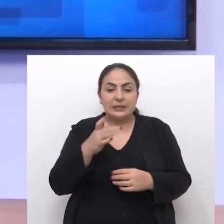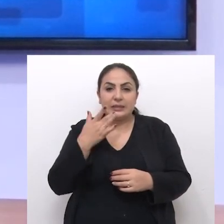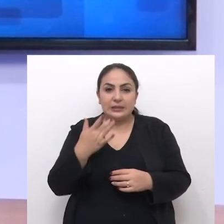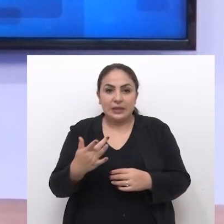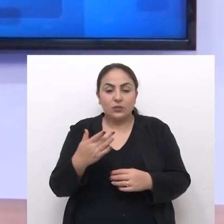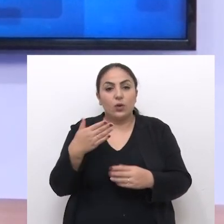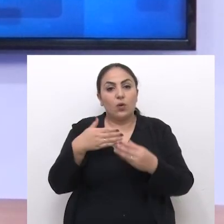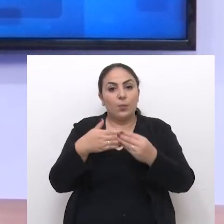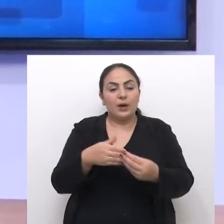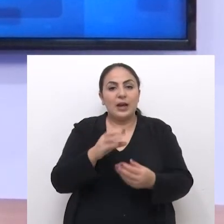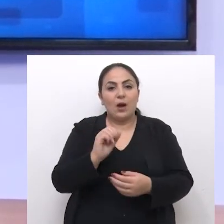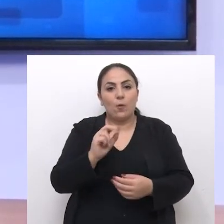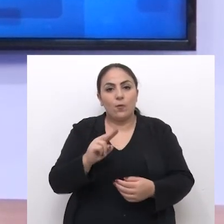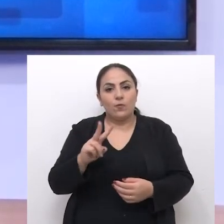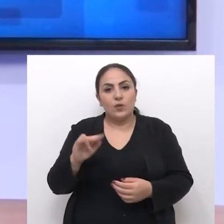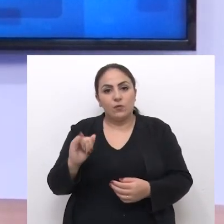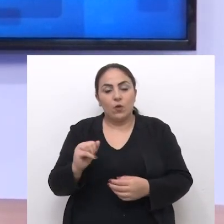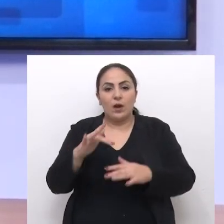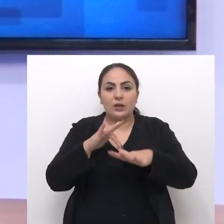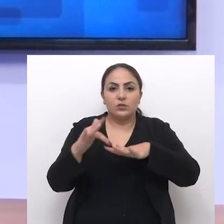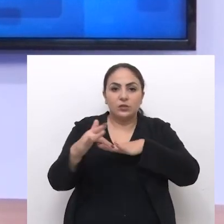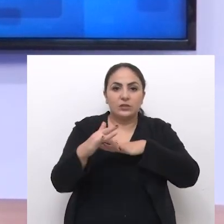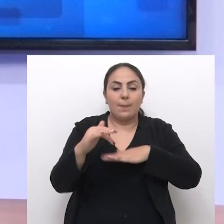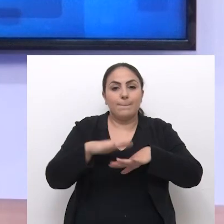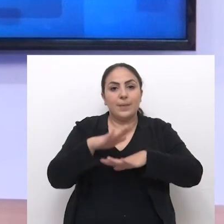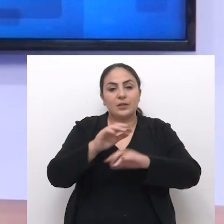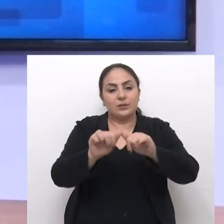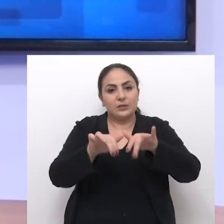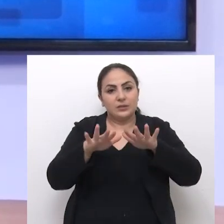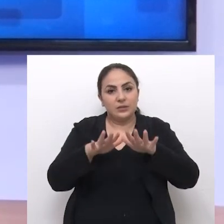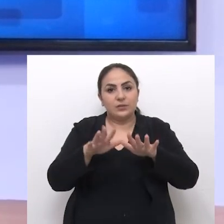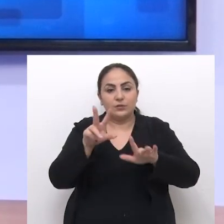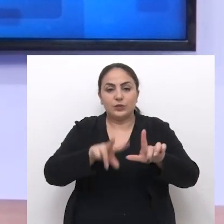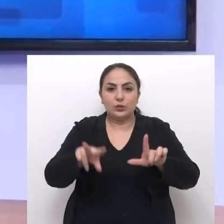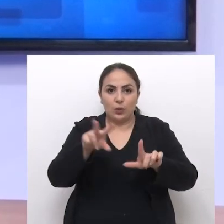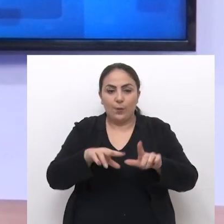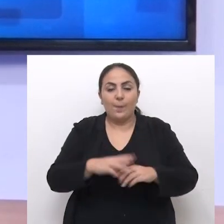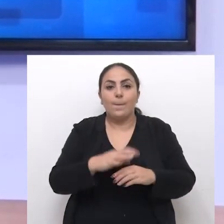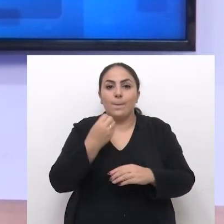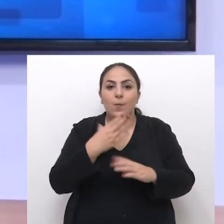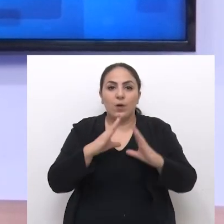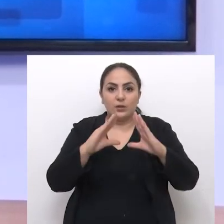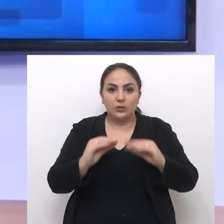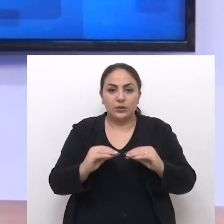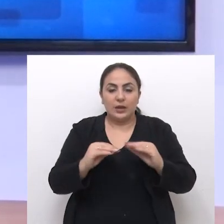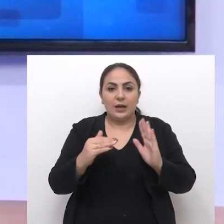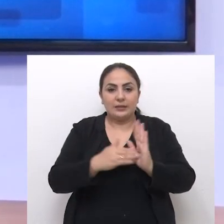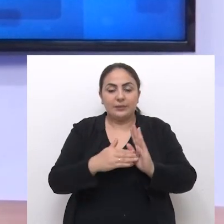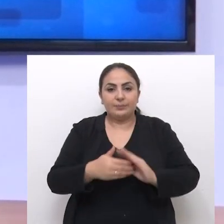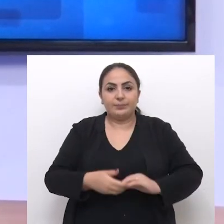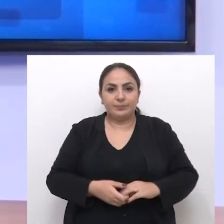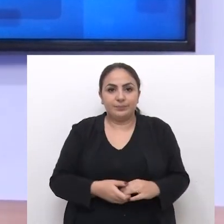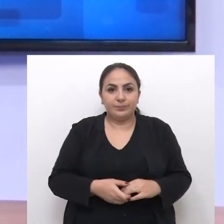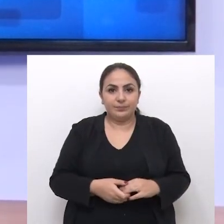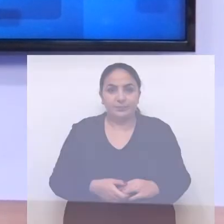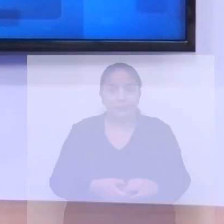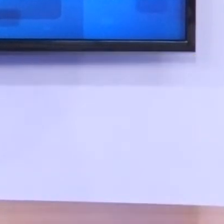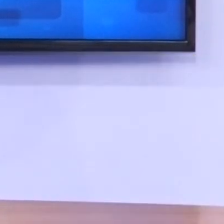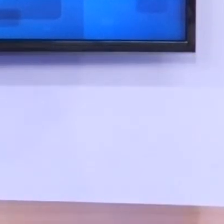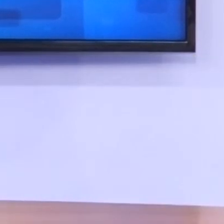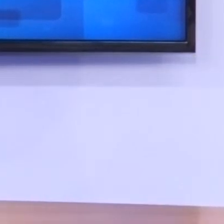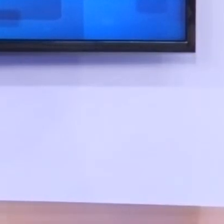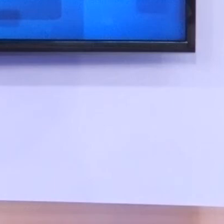você acompanha ao vivo em nossas redes sociais mais uma sessão plenária virtual. Uma boa noite e até lá!